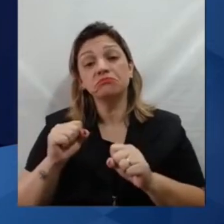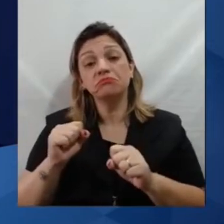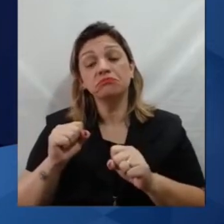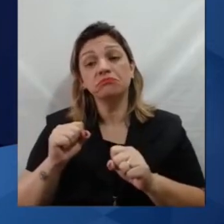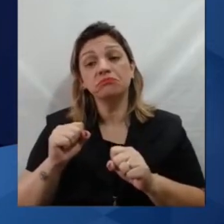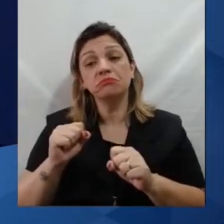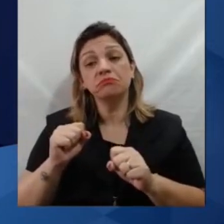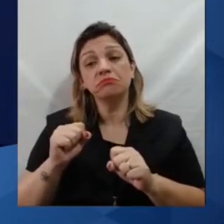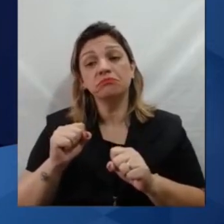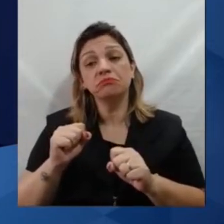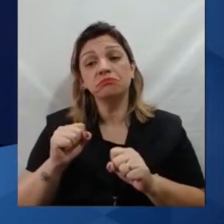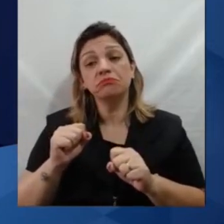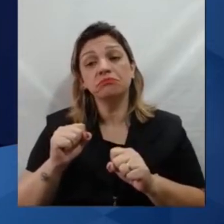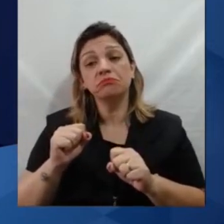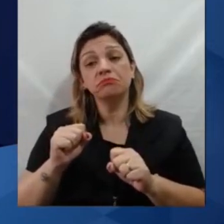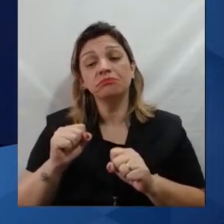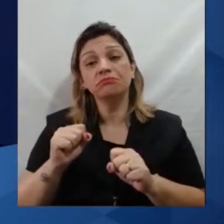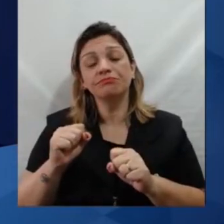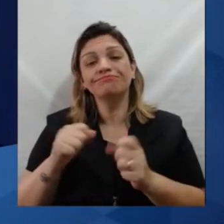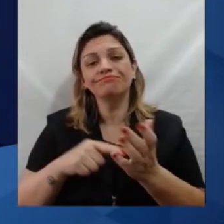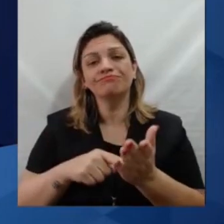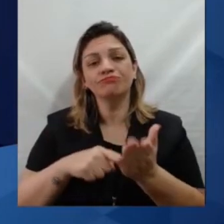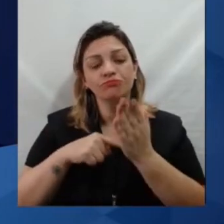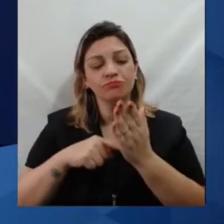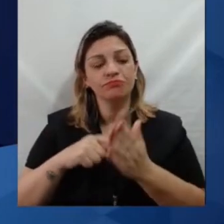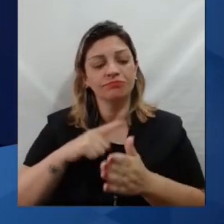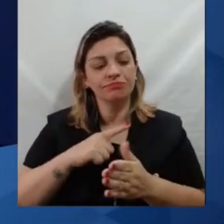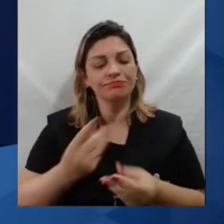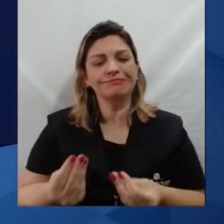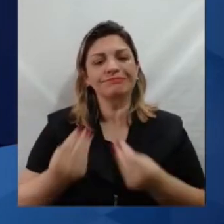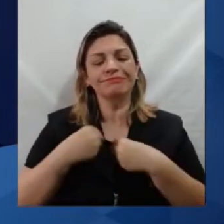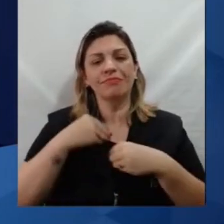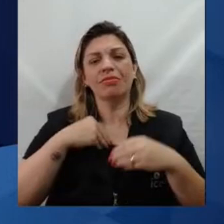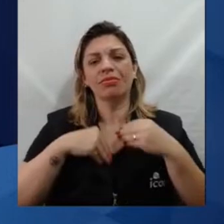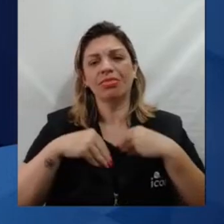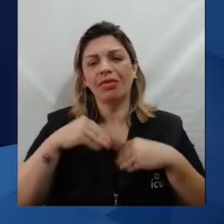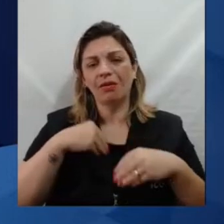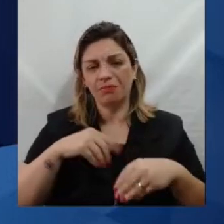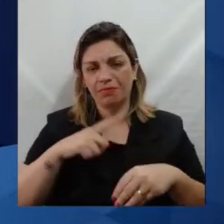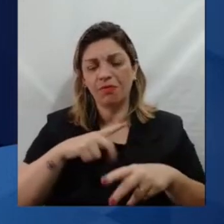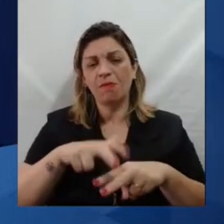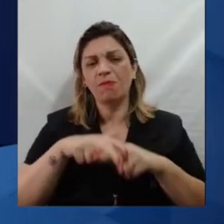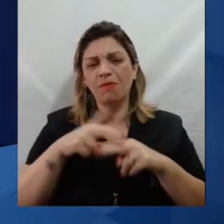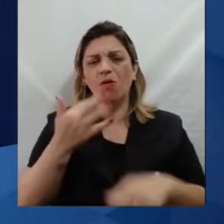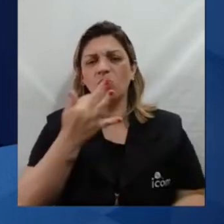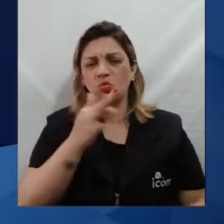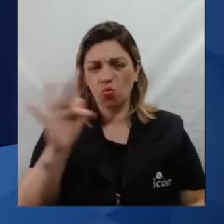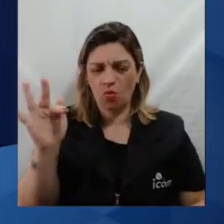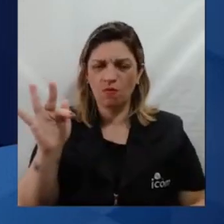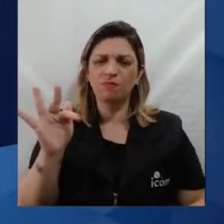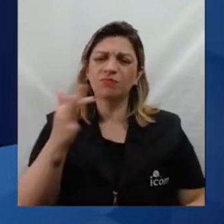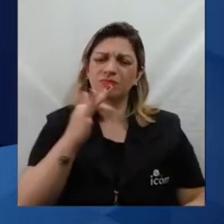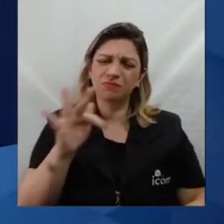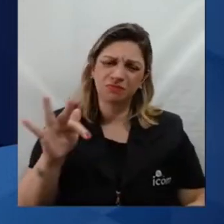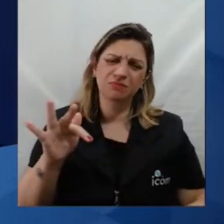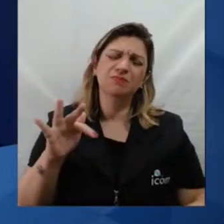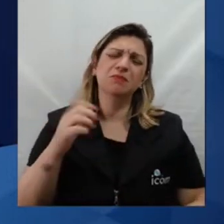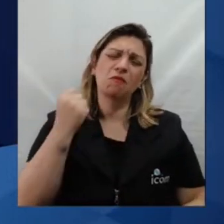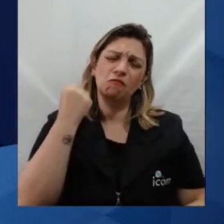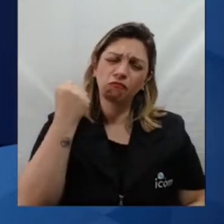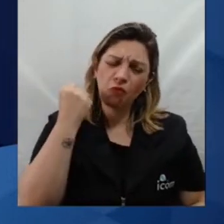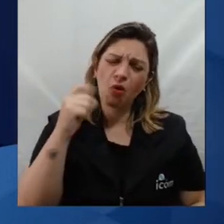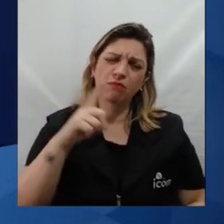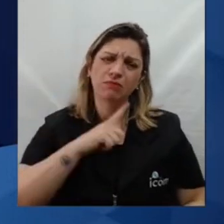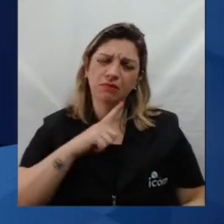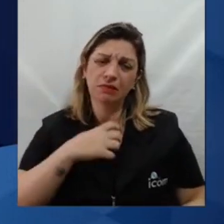os possíveis sinais de depressão. E essas dores elas podem ser maçante, aguda, né,